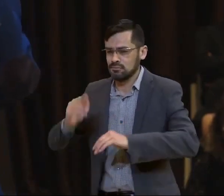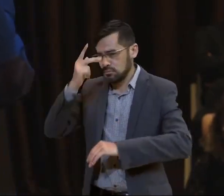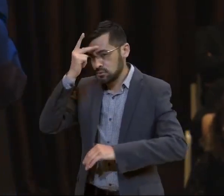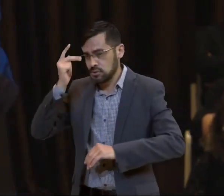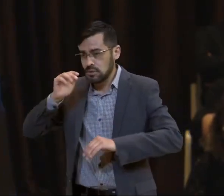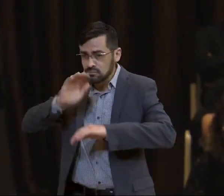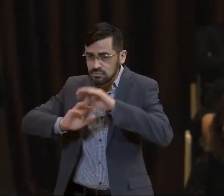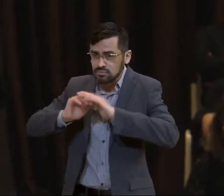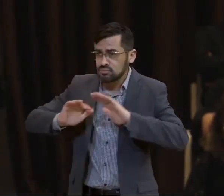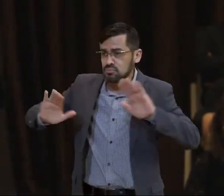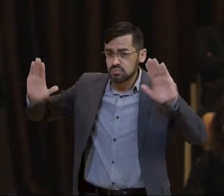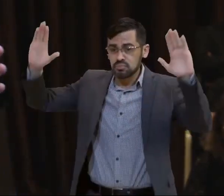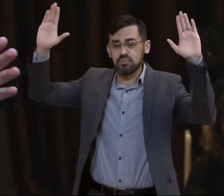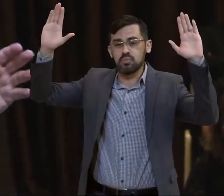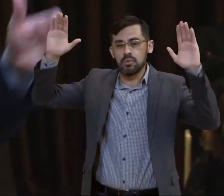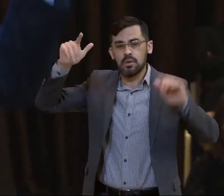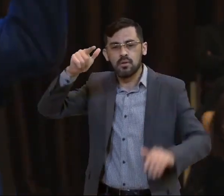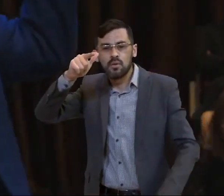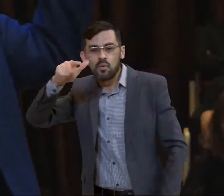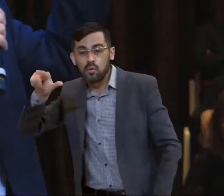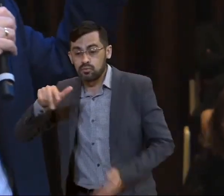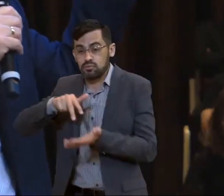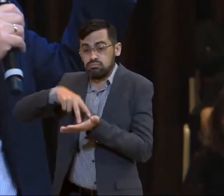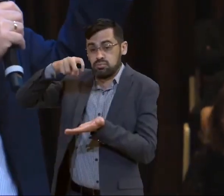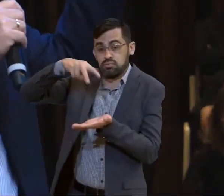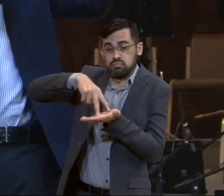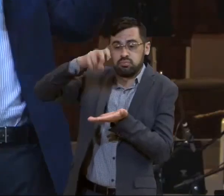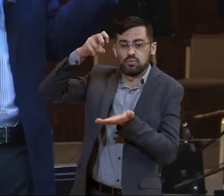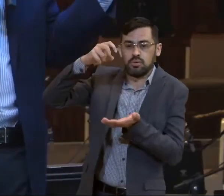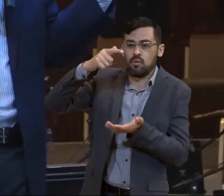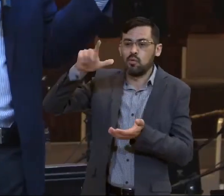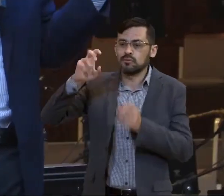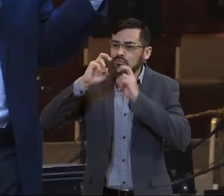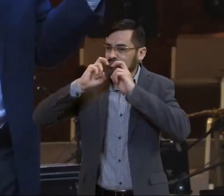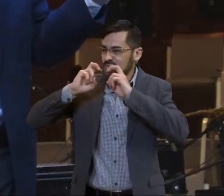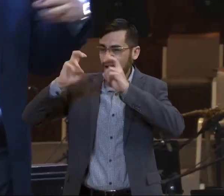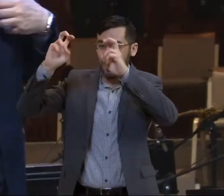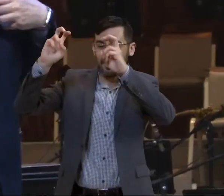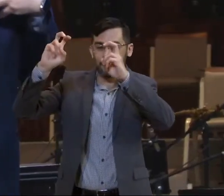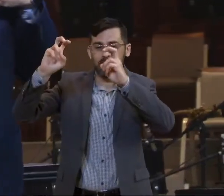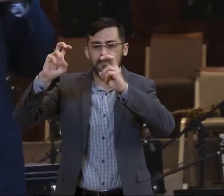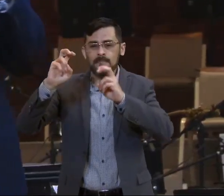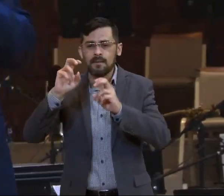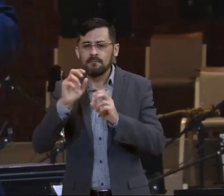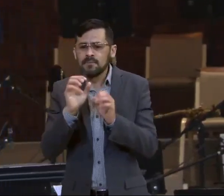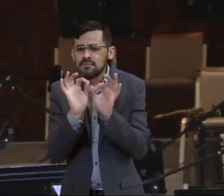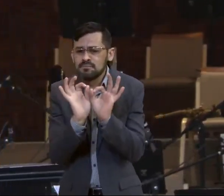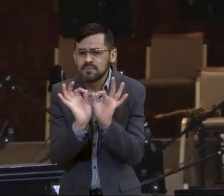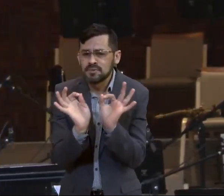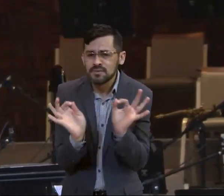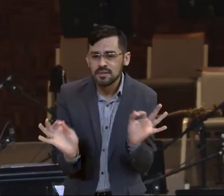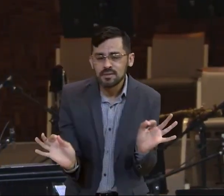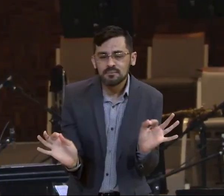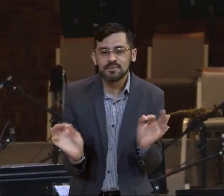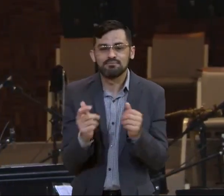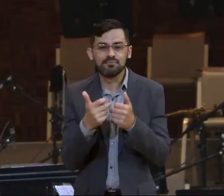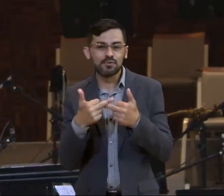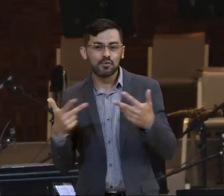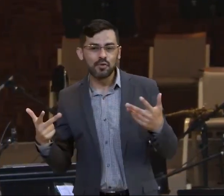mão, outros pulam, outros gritam. São pequenos gestos que vêm da